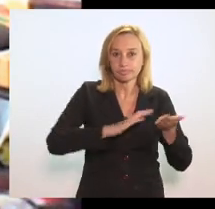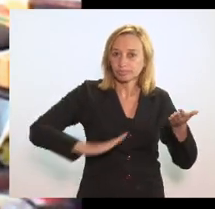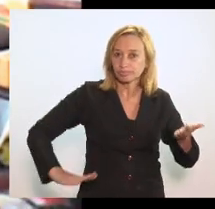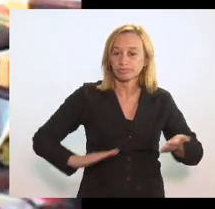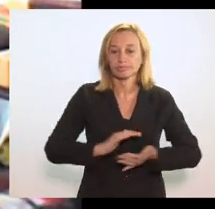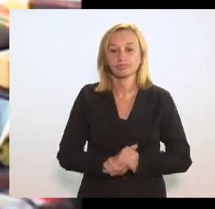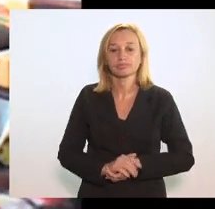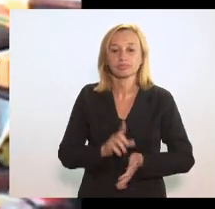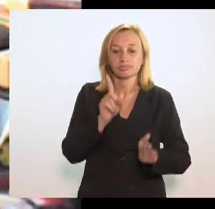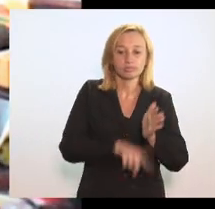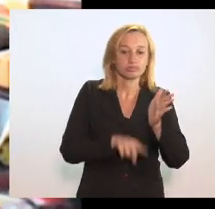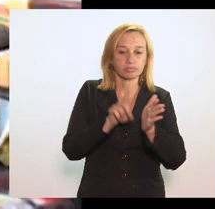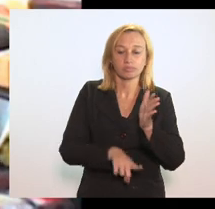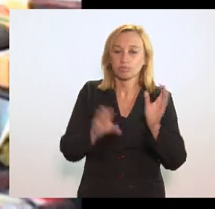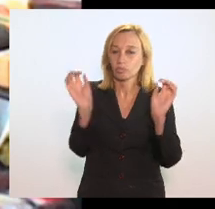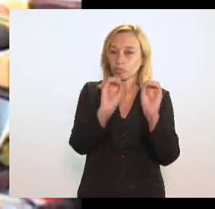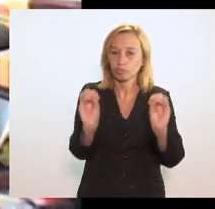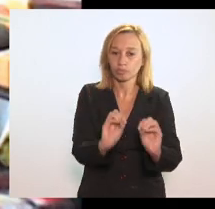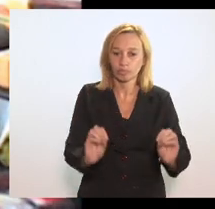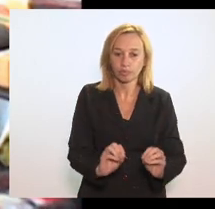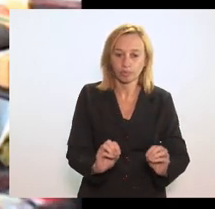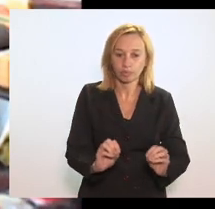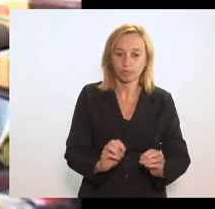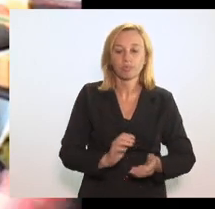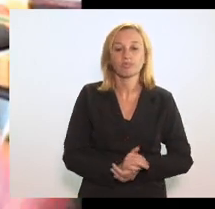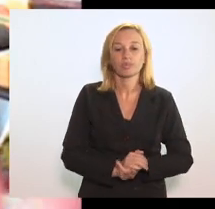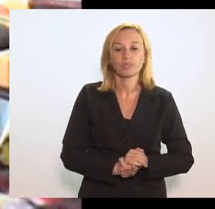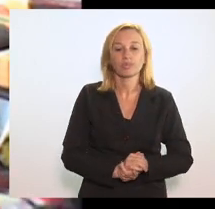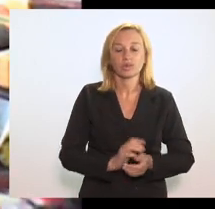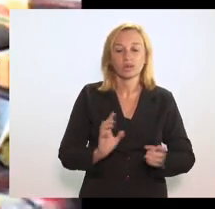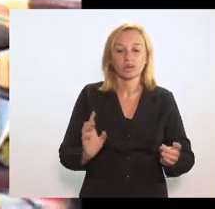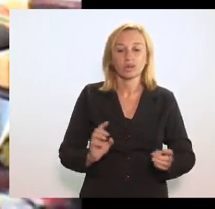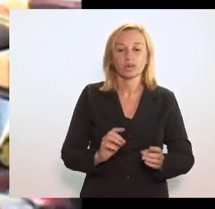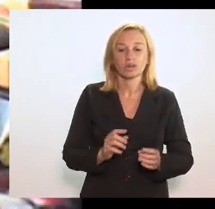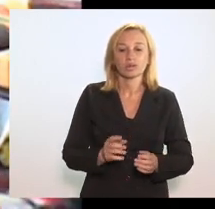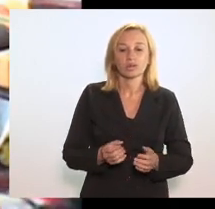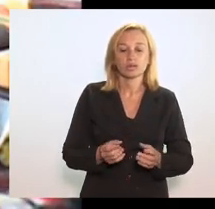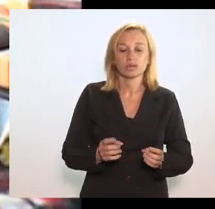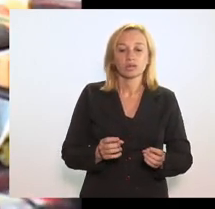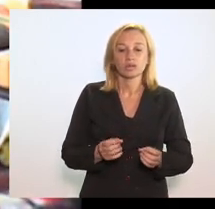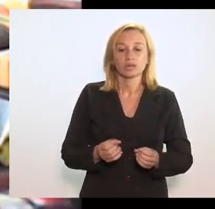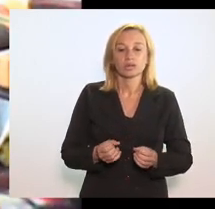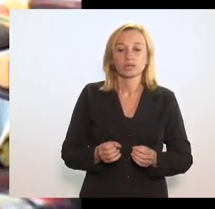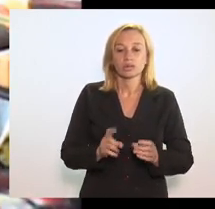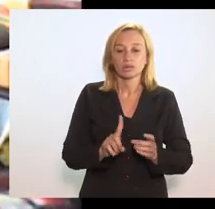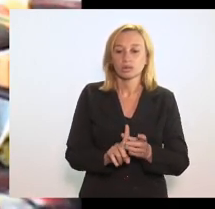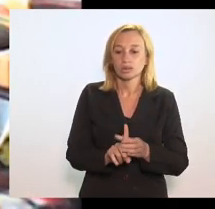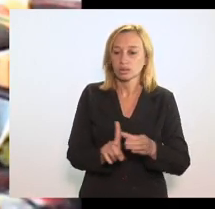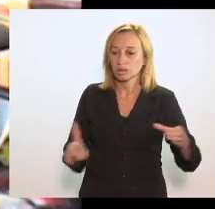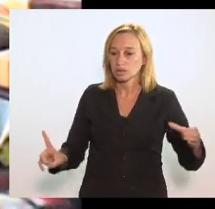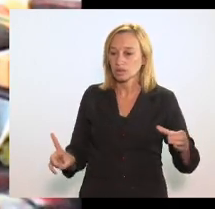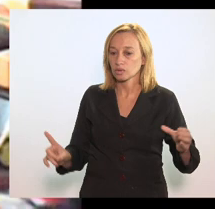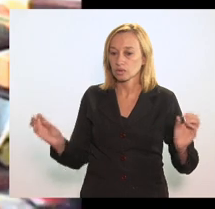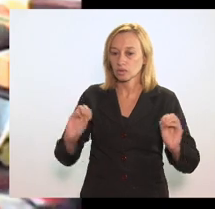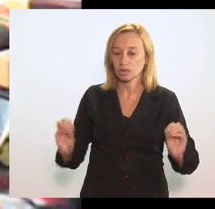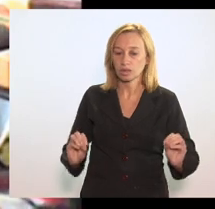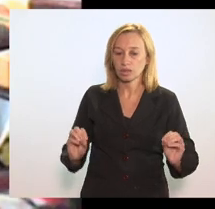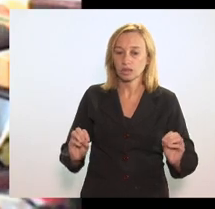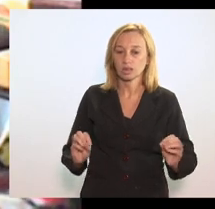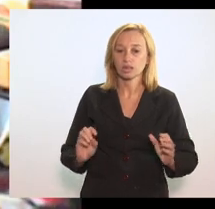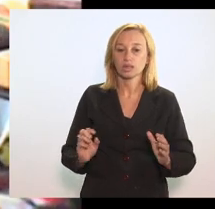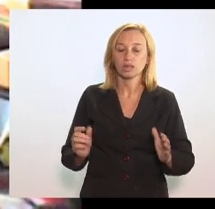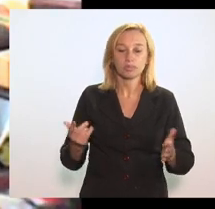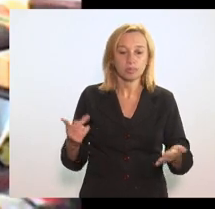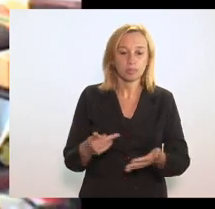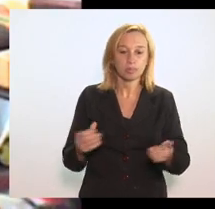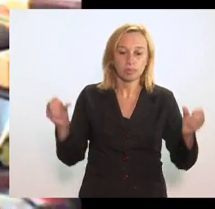sem diminuir a interação social, sem aumentar o distanciamento social, até que a situação exploda de